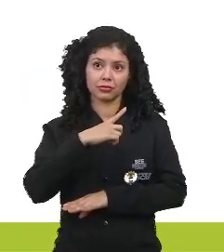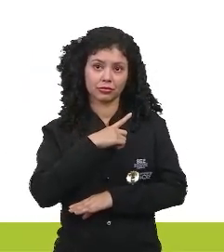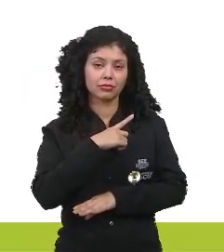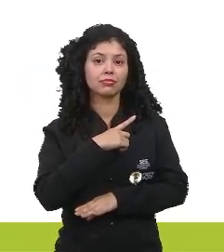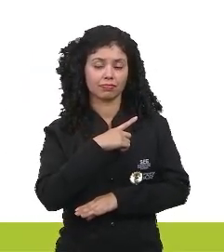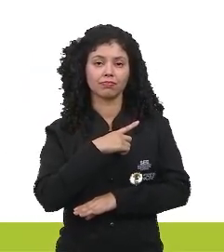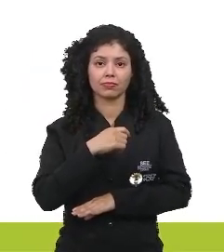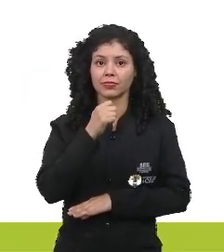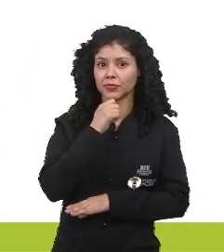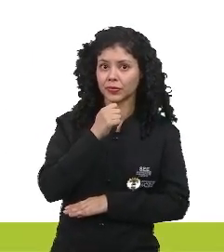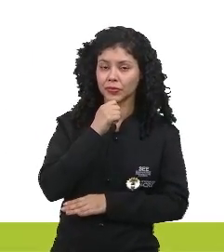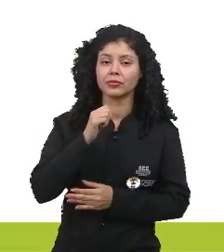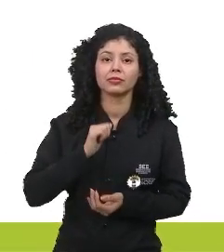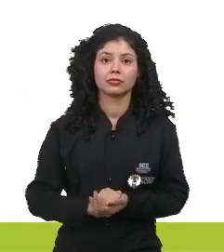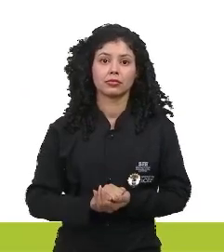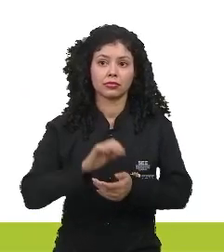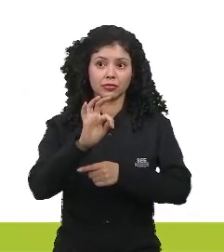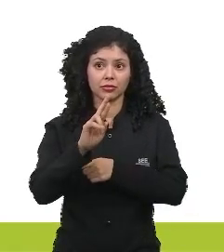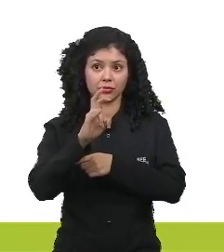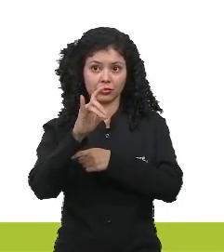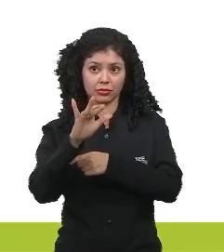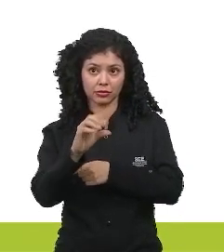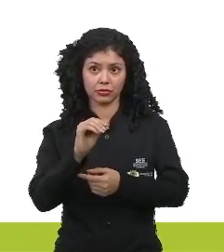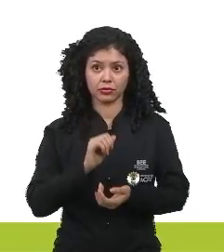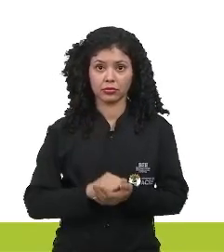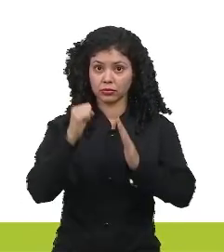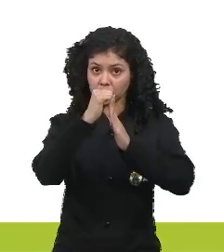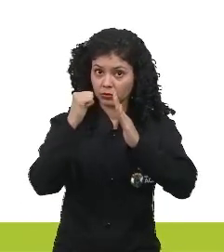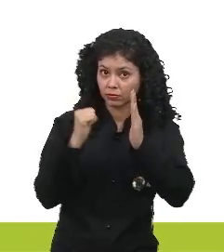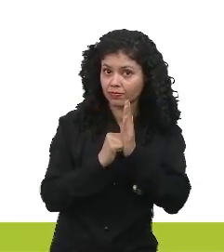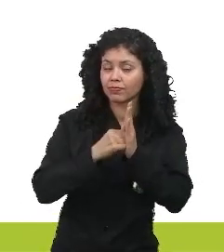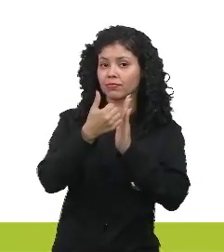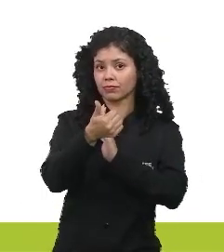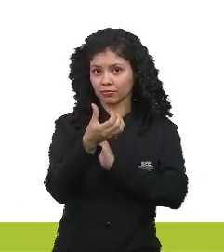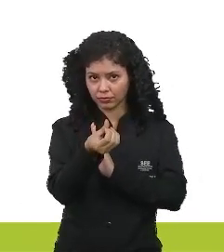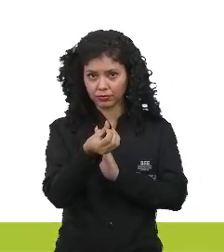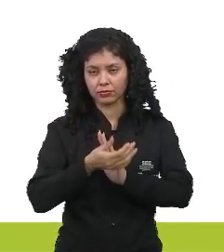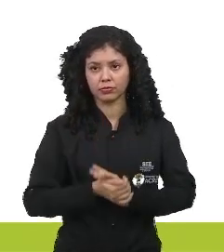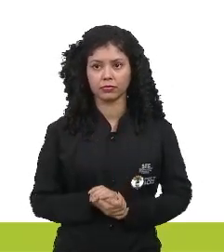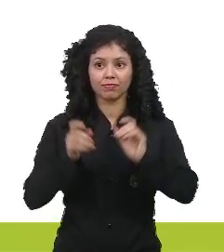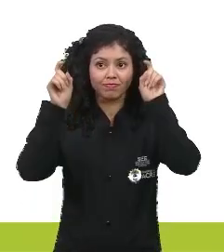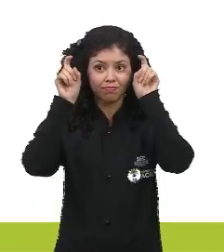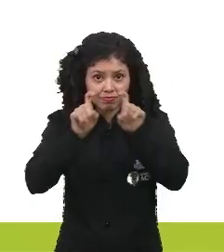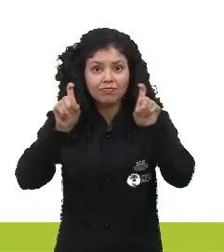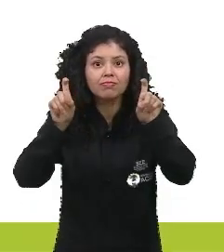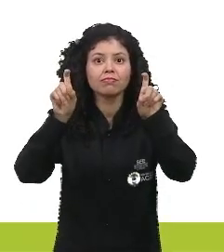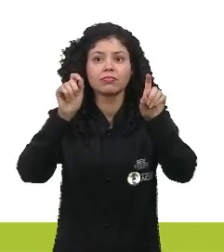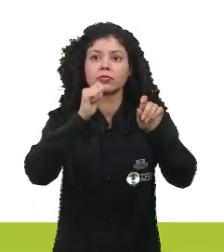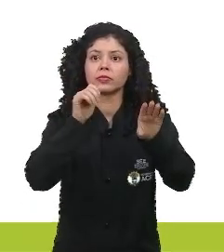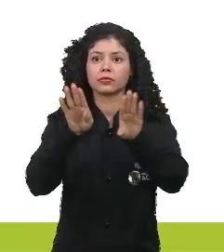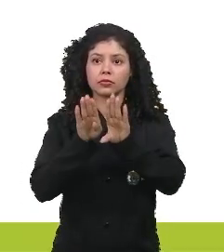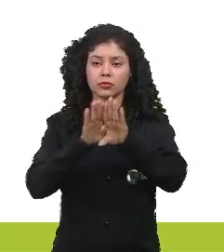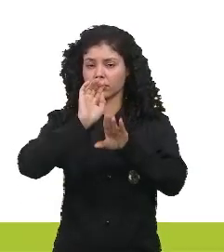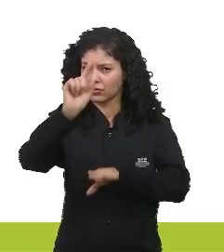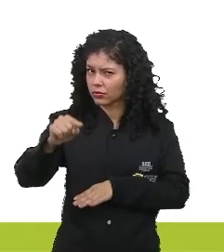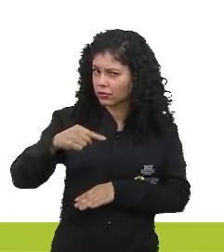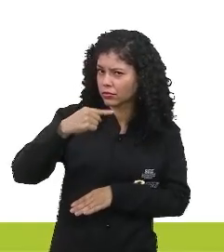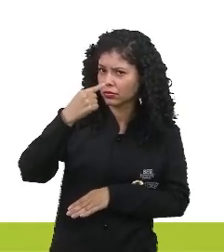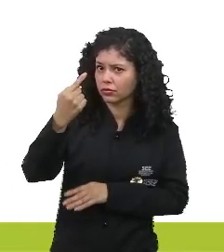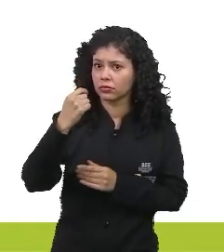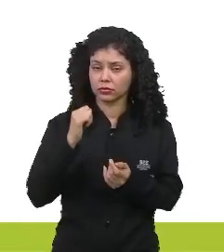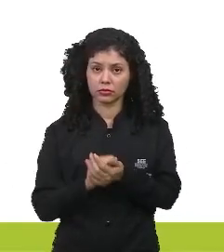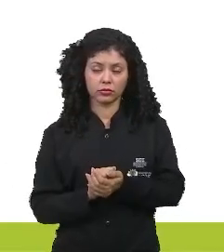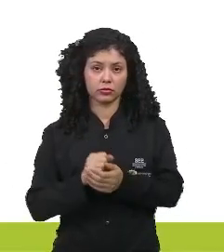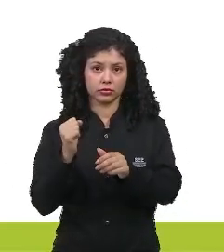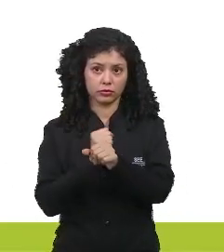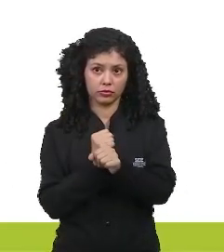início ainda no século, olha aí, ó, no século XVI, tá? Logo após, inclusive,